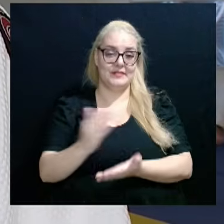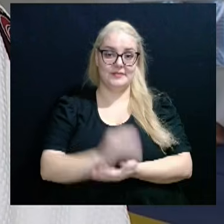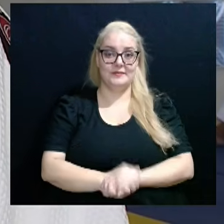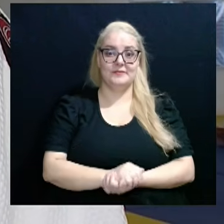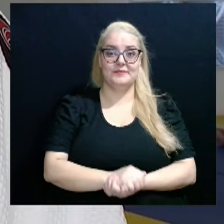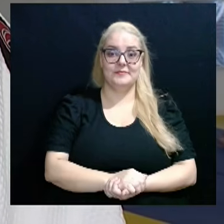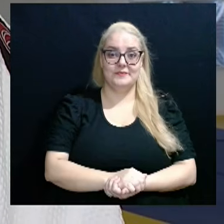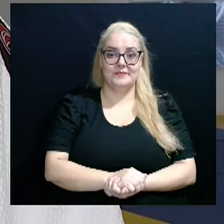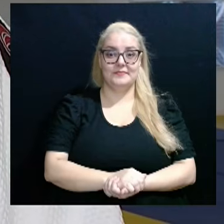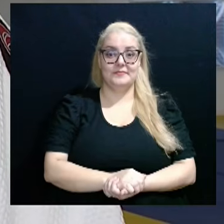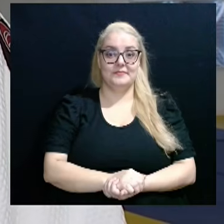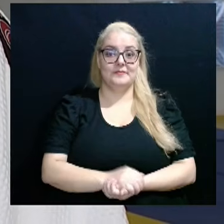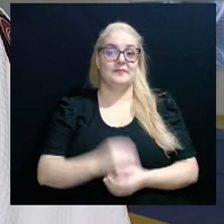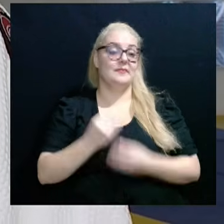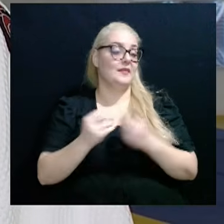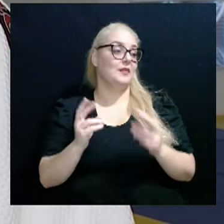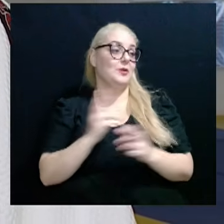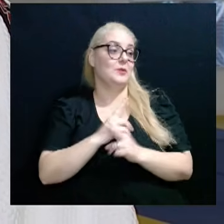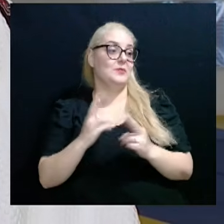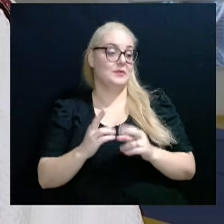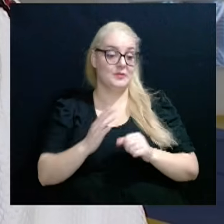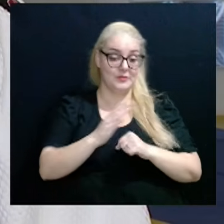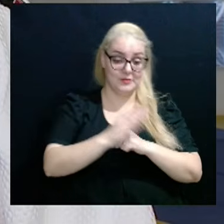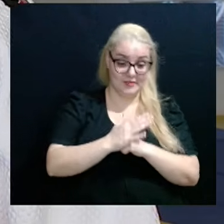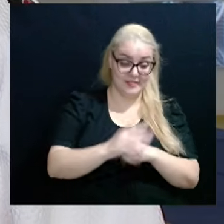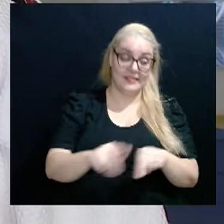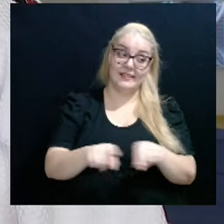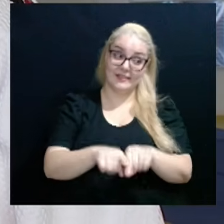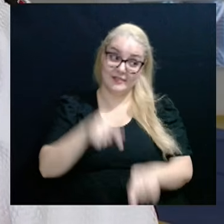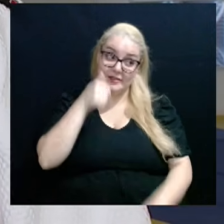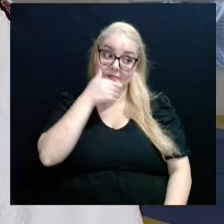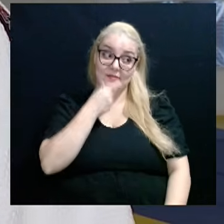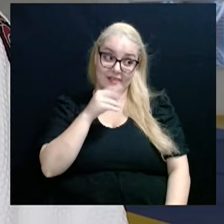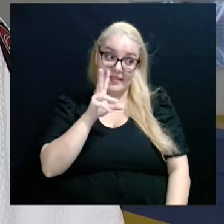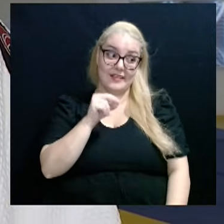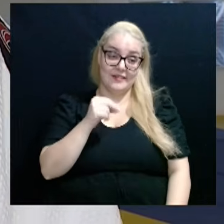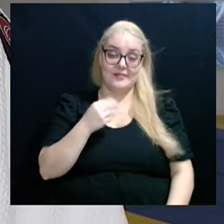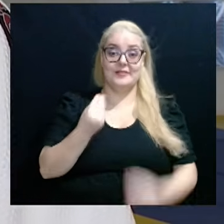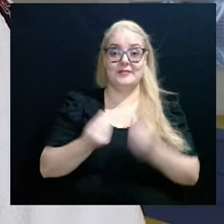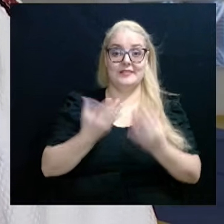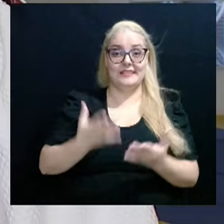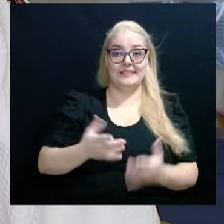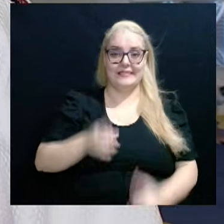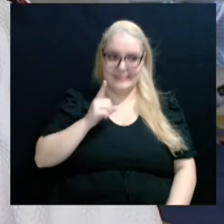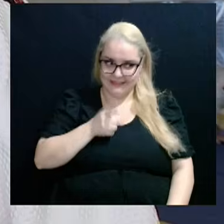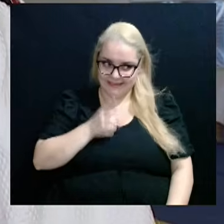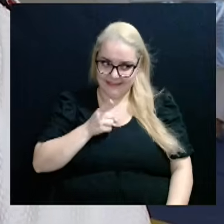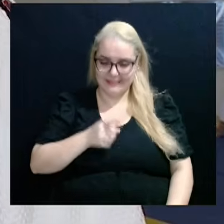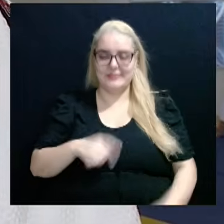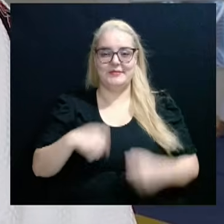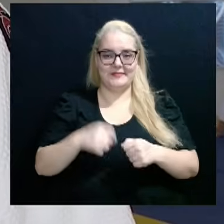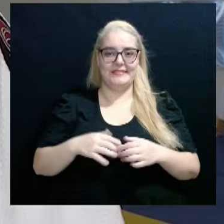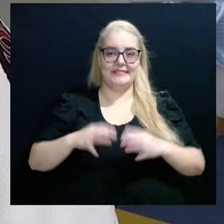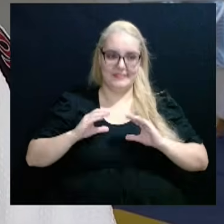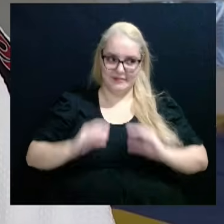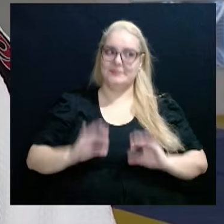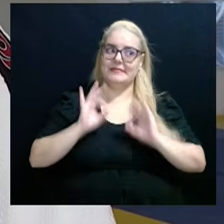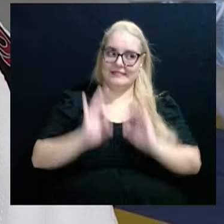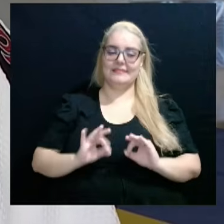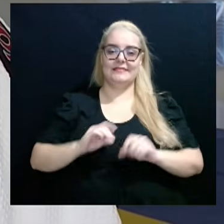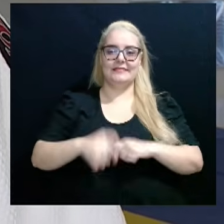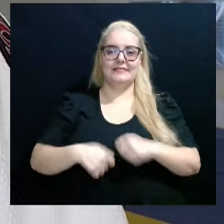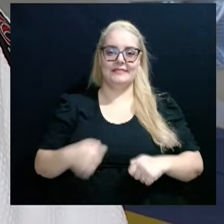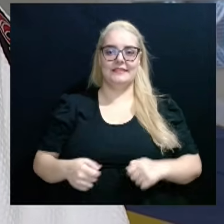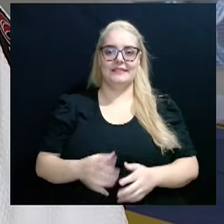que é a relação do sensei, que também é seu vô, né, com você? Ele te coloca ali na linha, tem que ter bastante disciplina para esse esporte. É